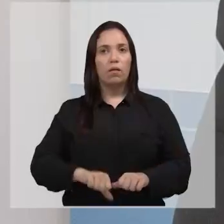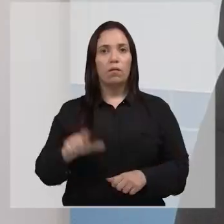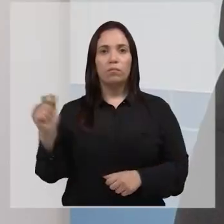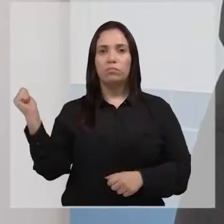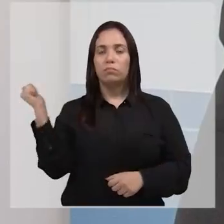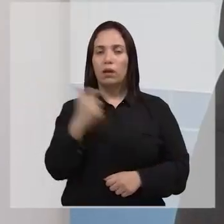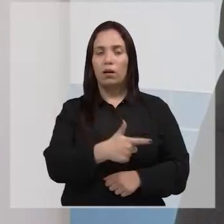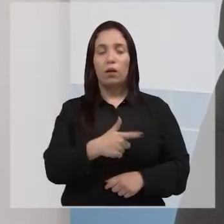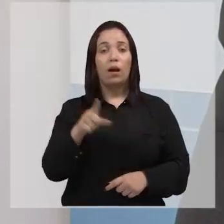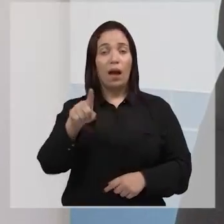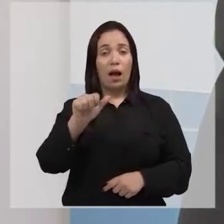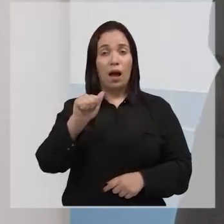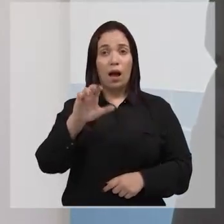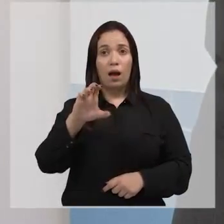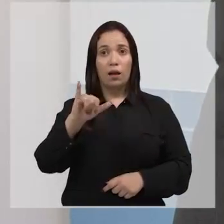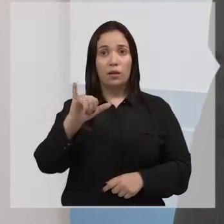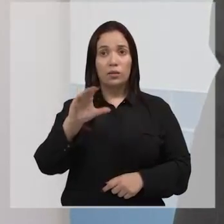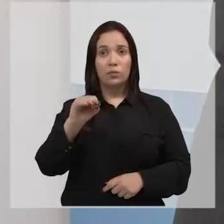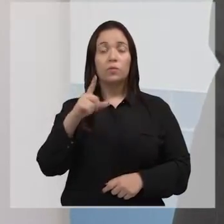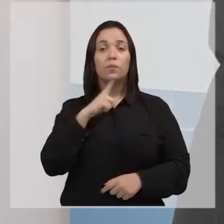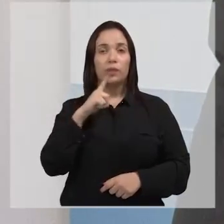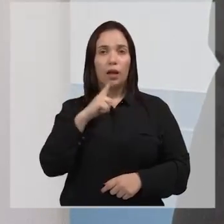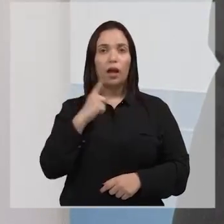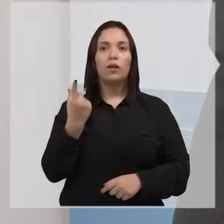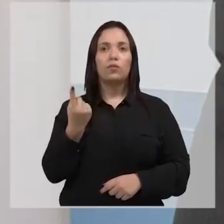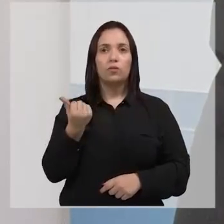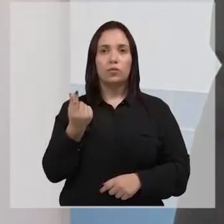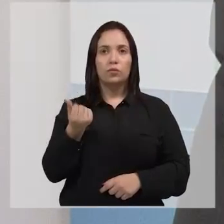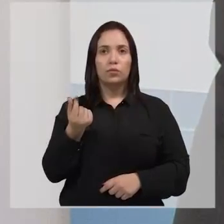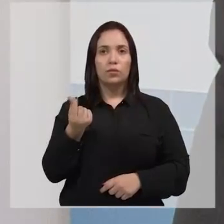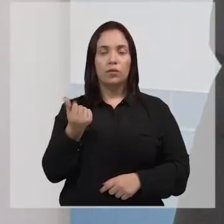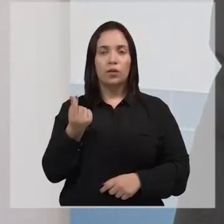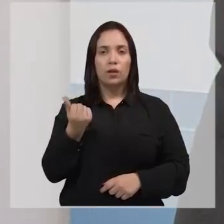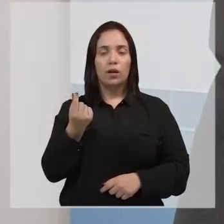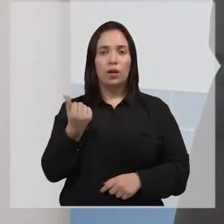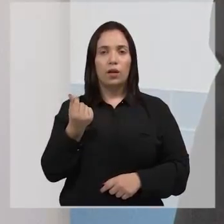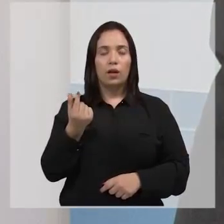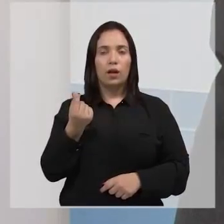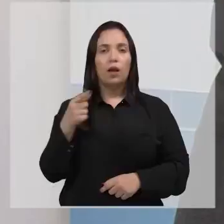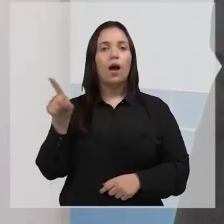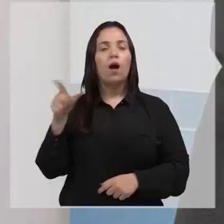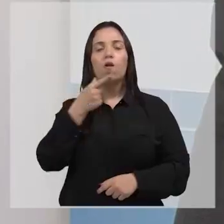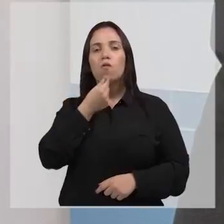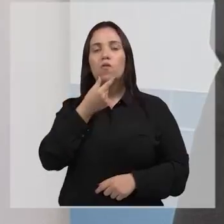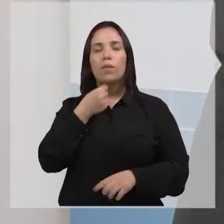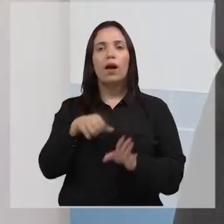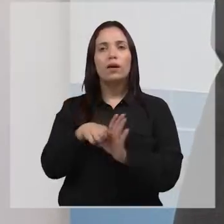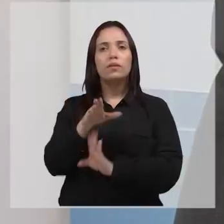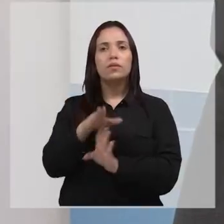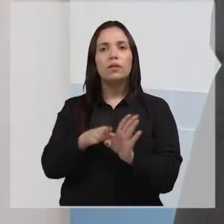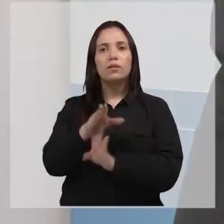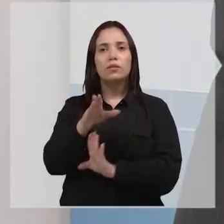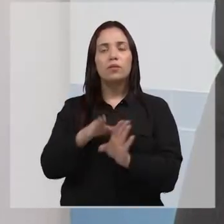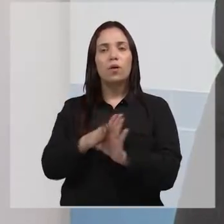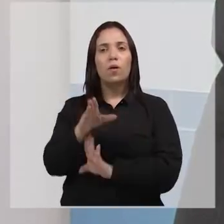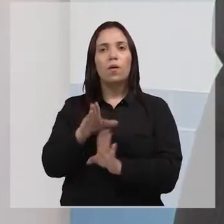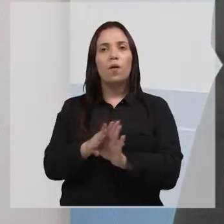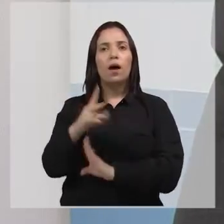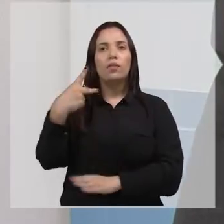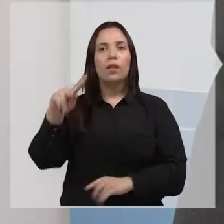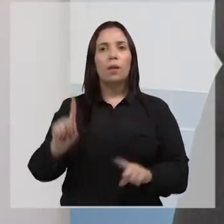que o Aécio Neves, ele tem aquele dinheiro que foi levado por aquele assessor por aquele primo